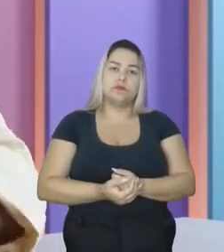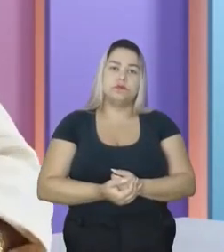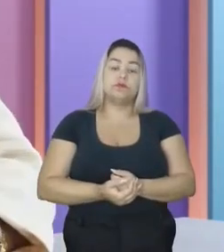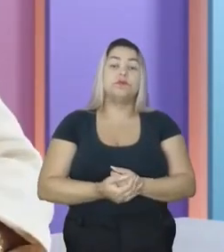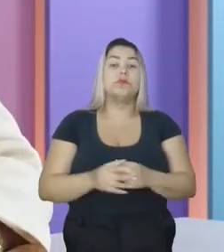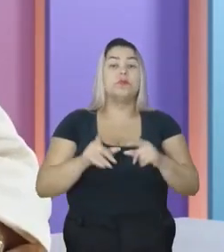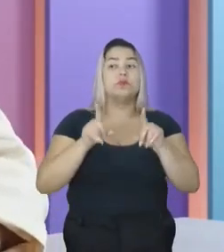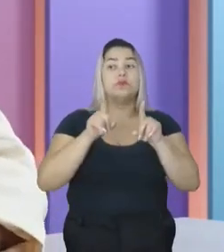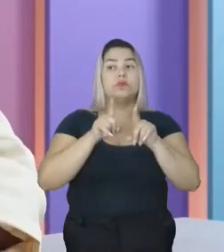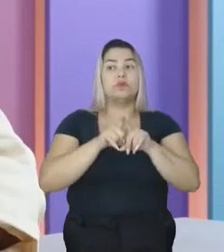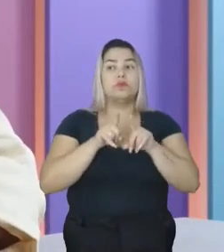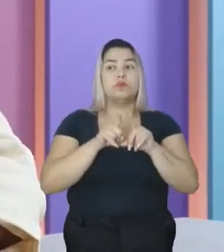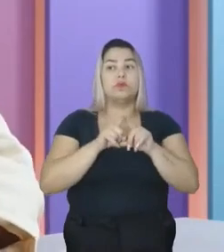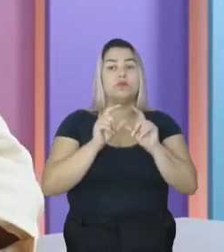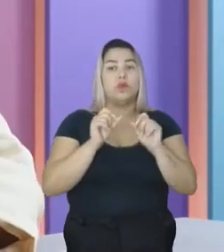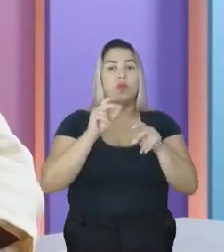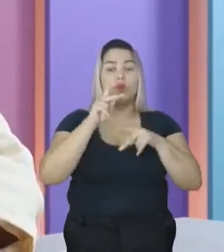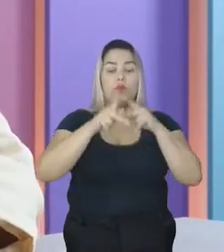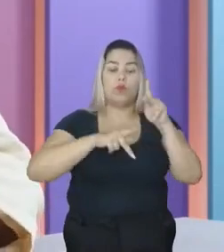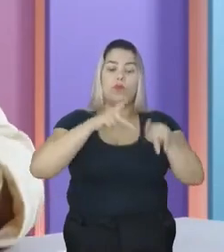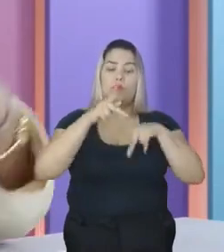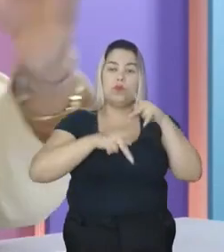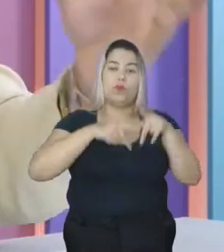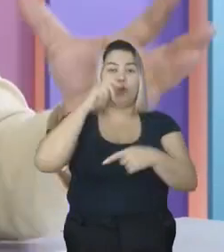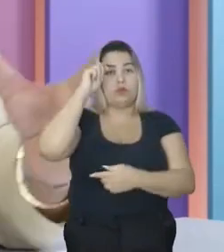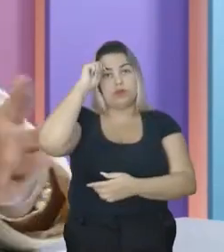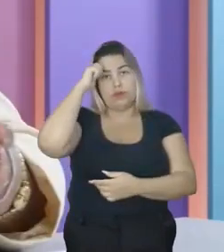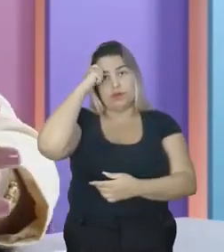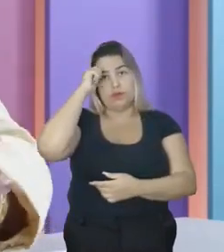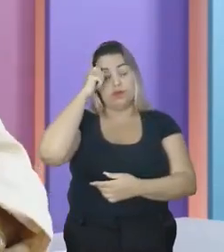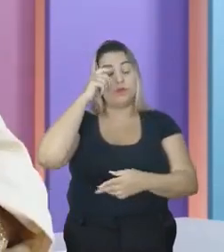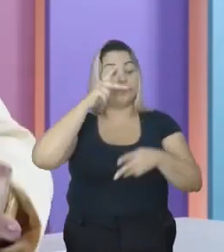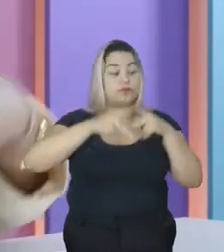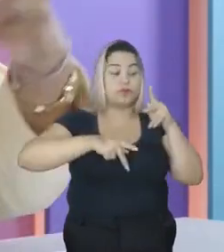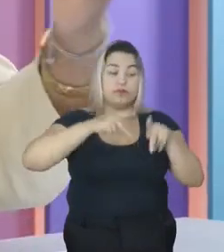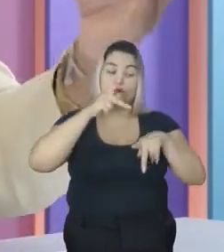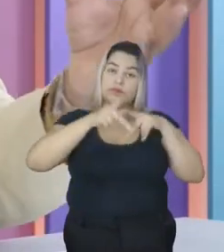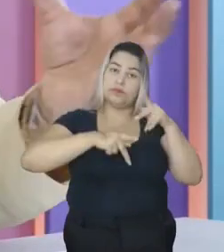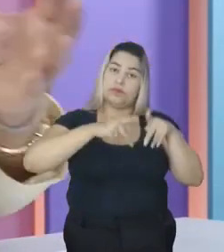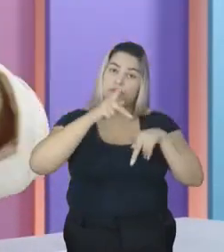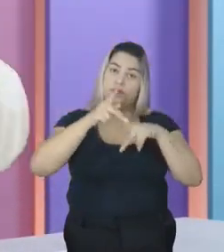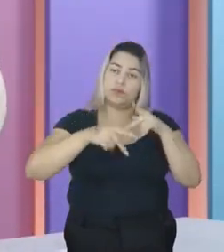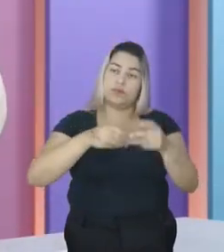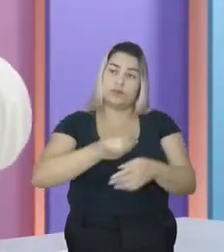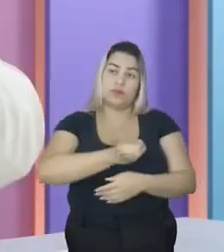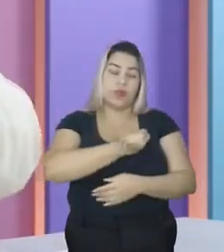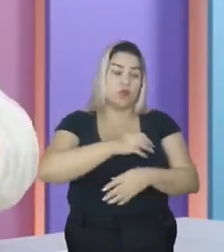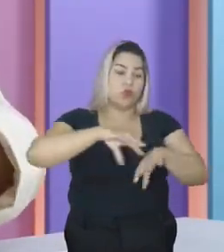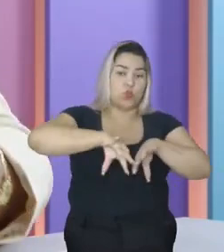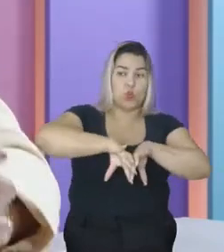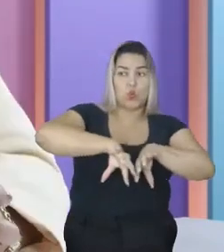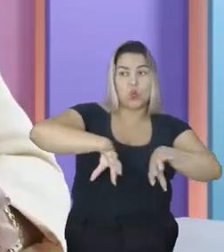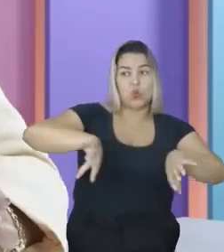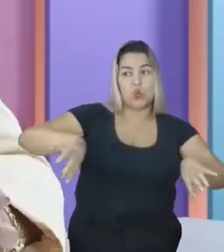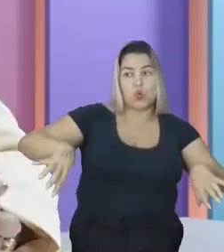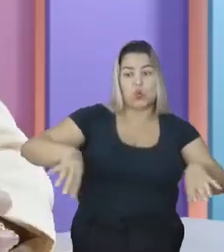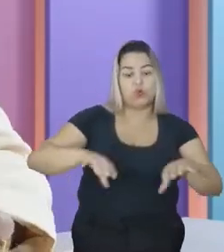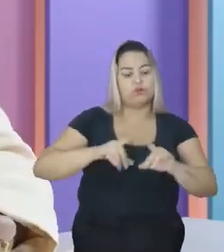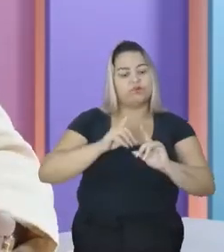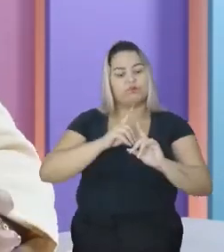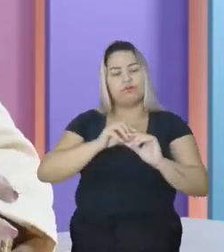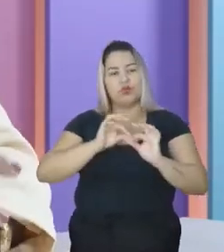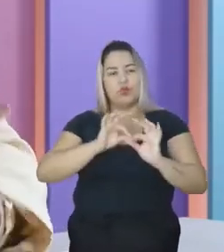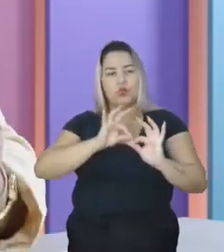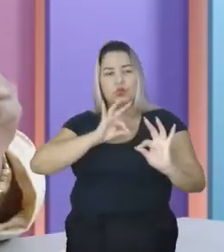que o povo negro, né, a população negra, vivesse num mundo à parte, longe das estruturas